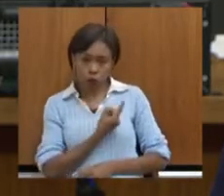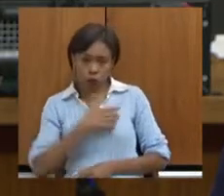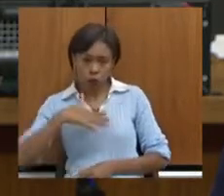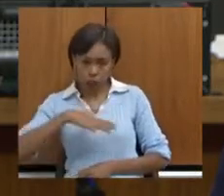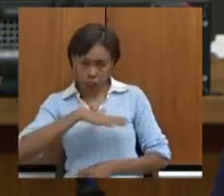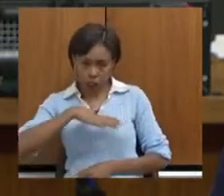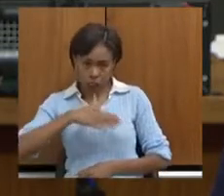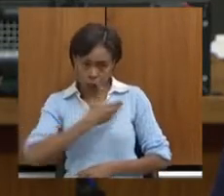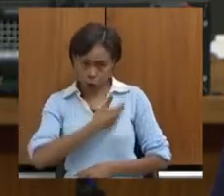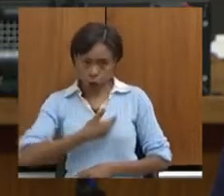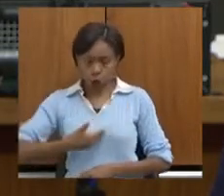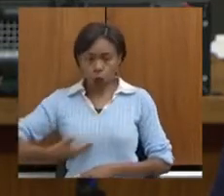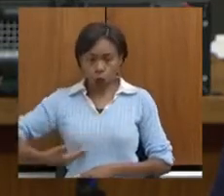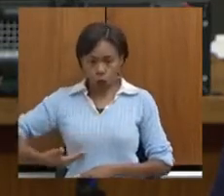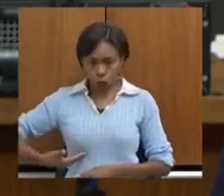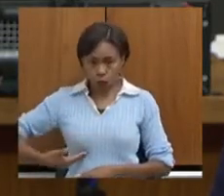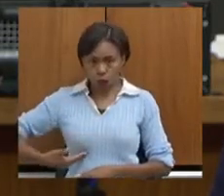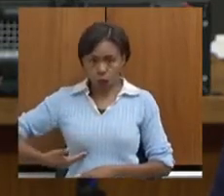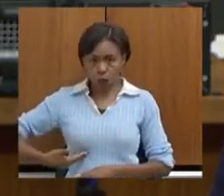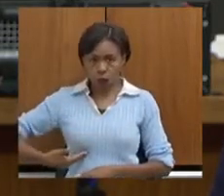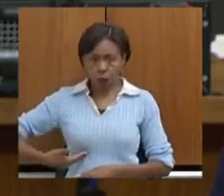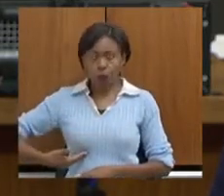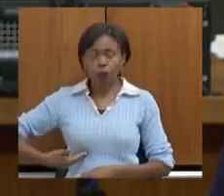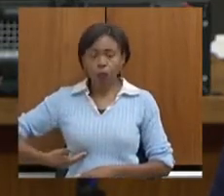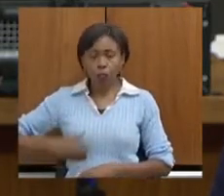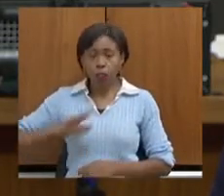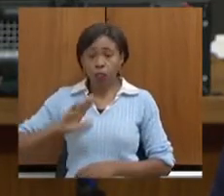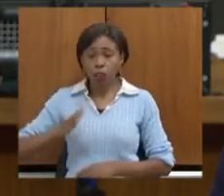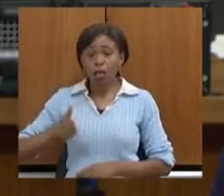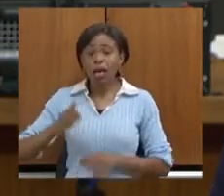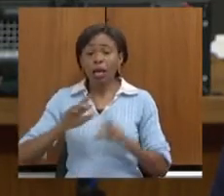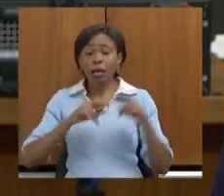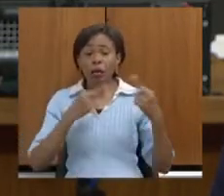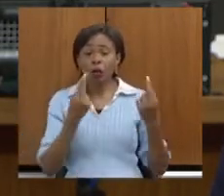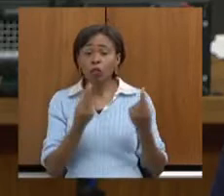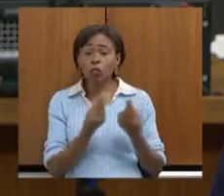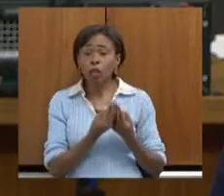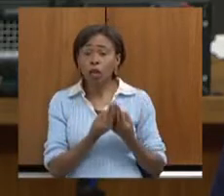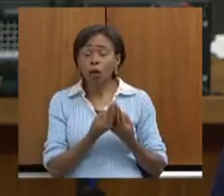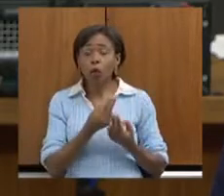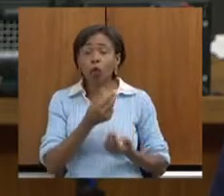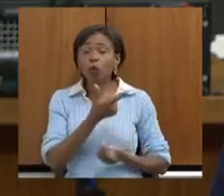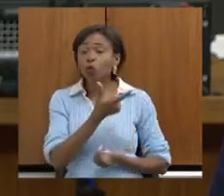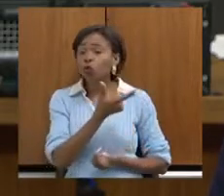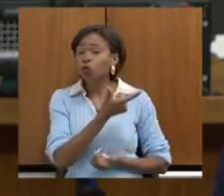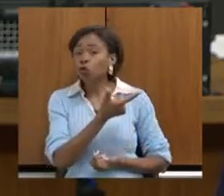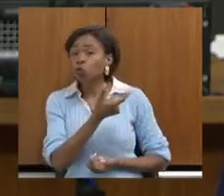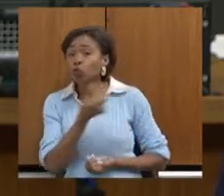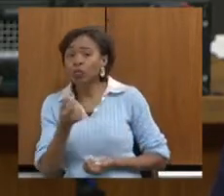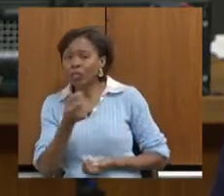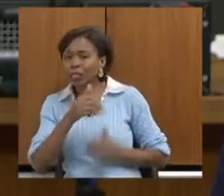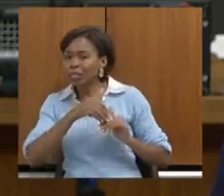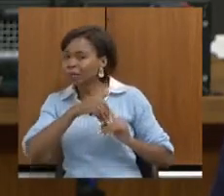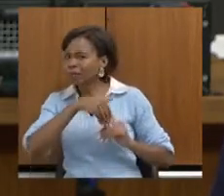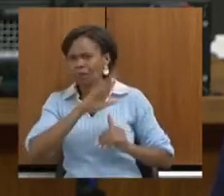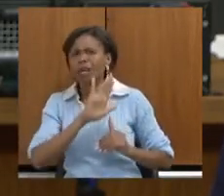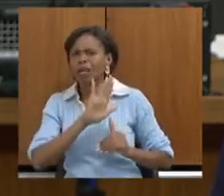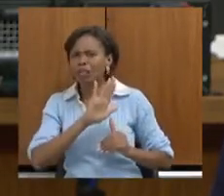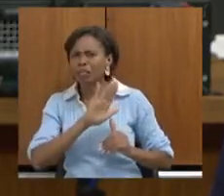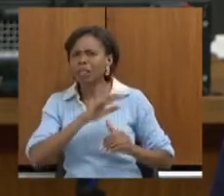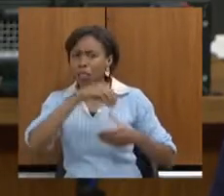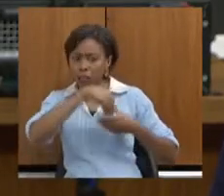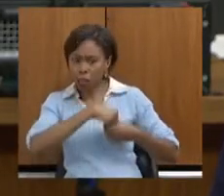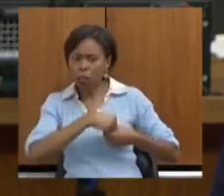fizemos mais de a 500 reuniões internas de alinhamento para que a gente conseguisse